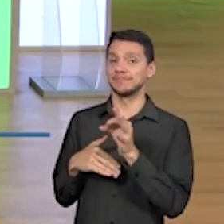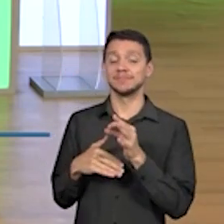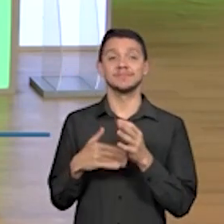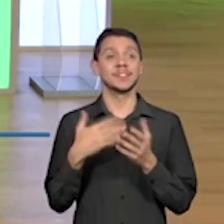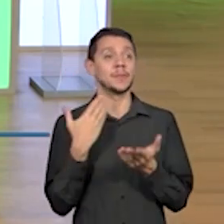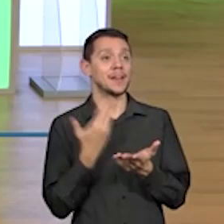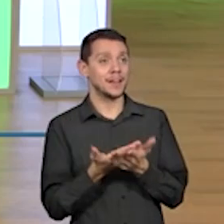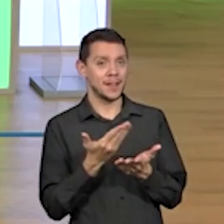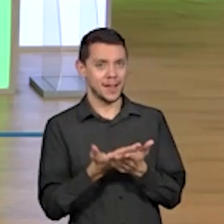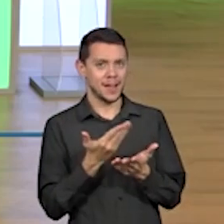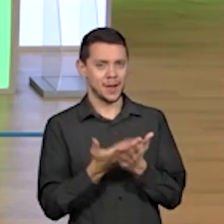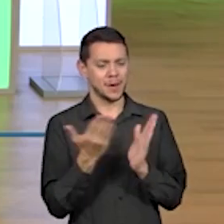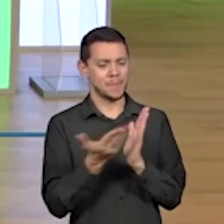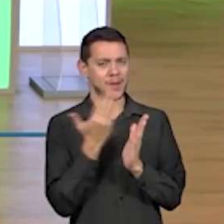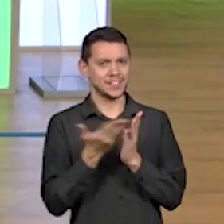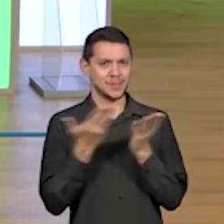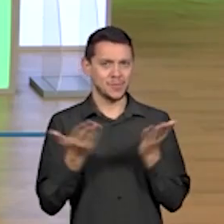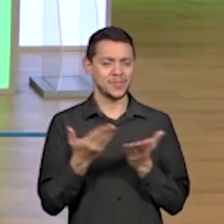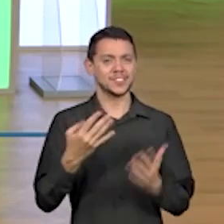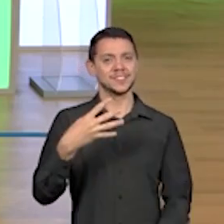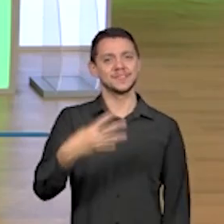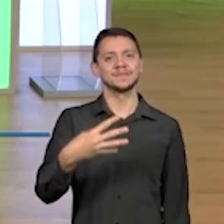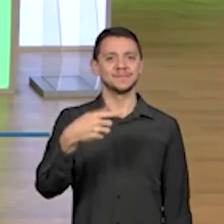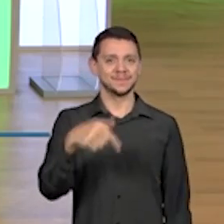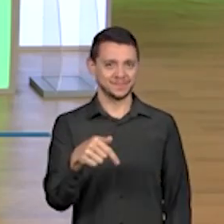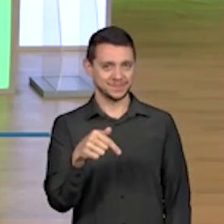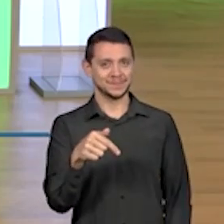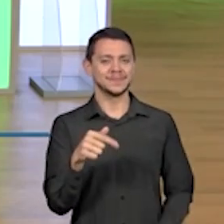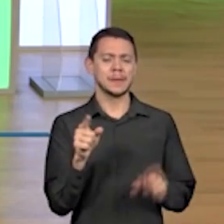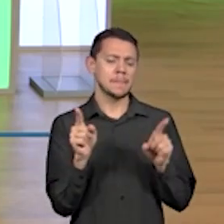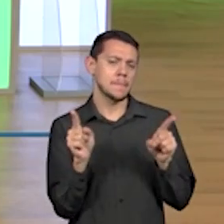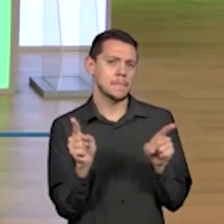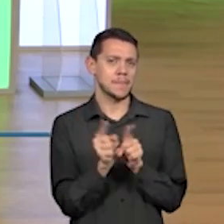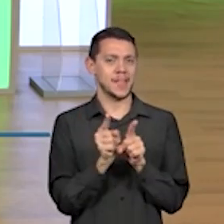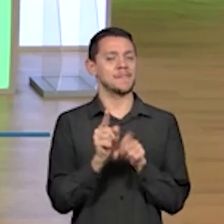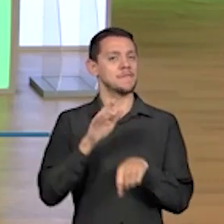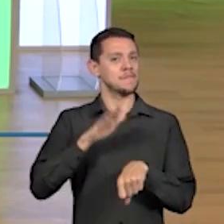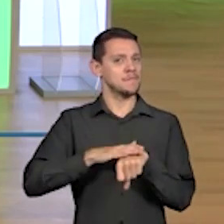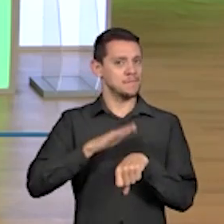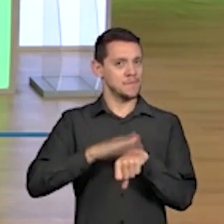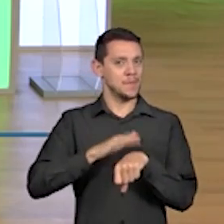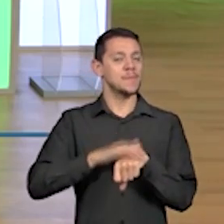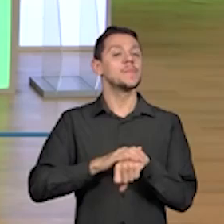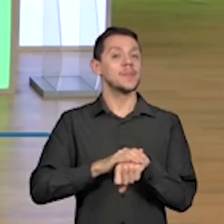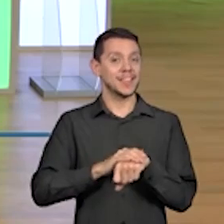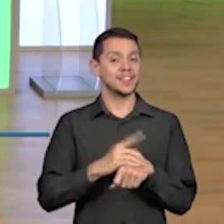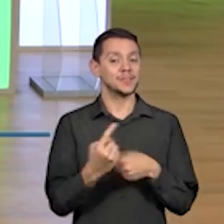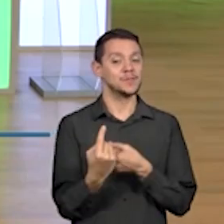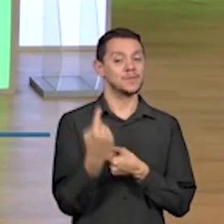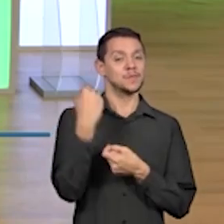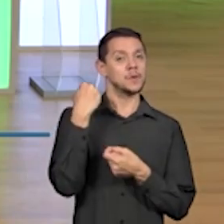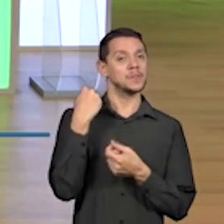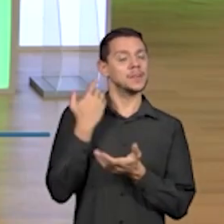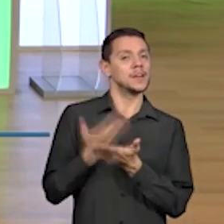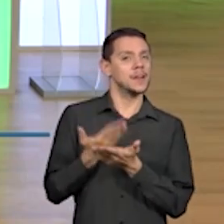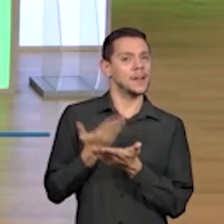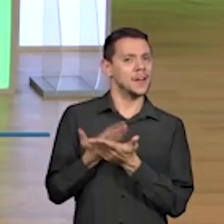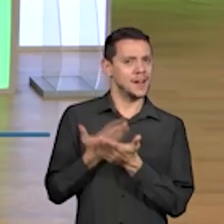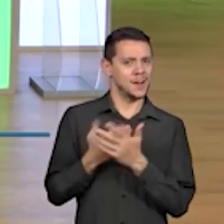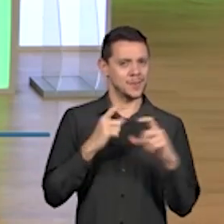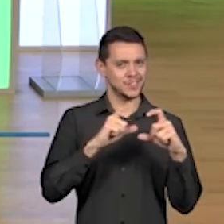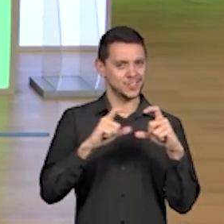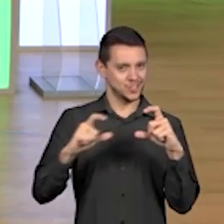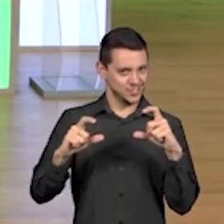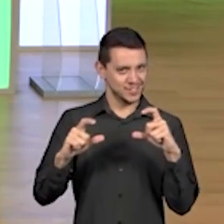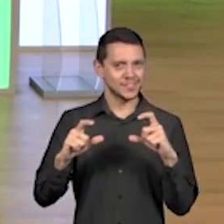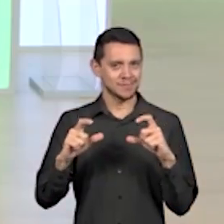página 47, mas por breves momentos a gente vai retomar a tirinha da aula passada. Vamos lá? Então, essa